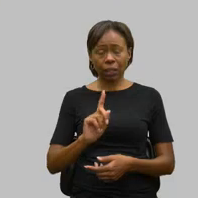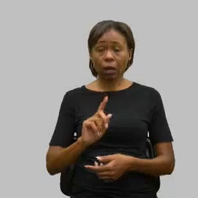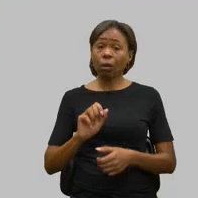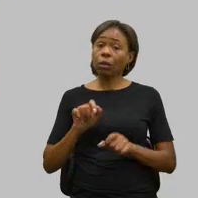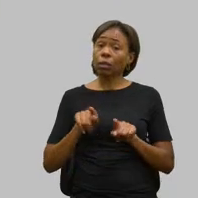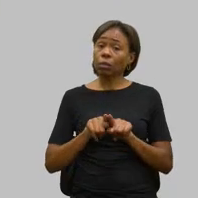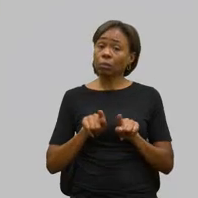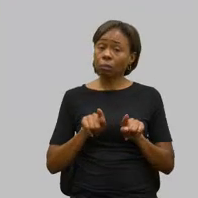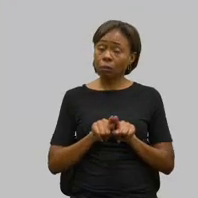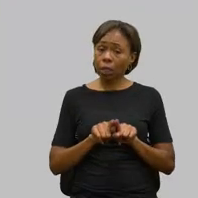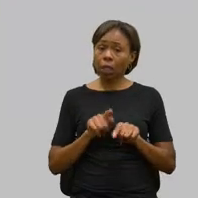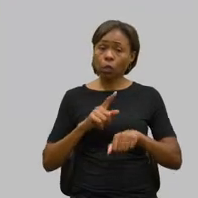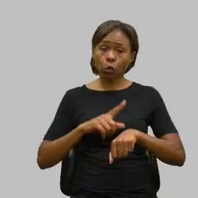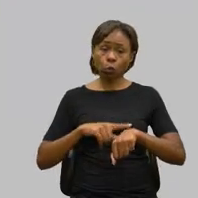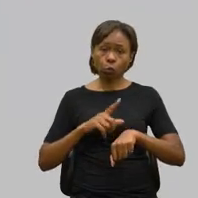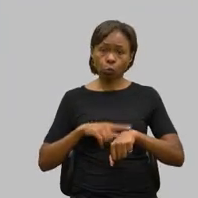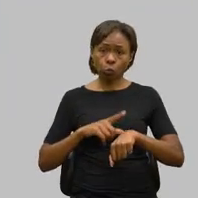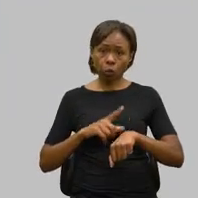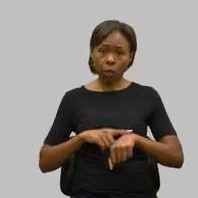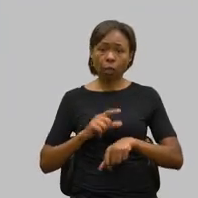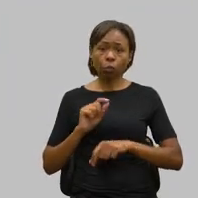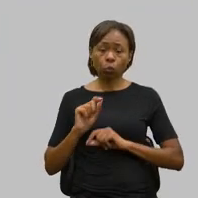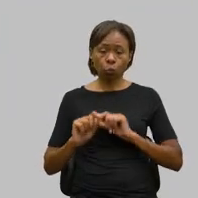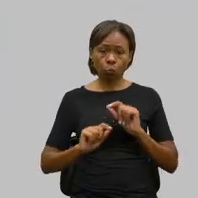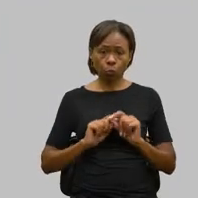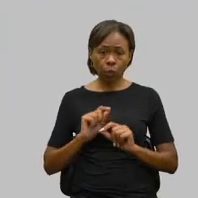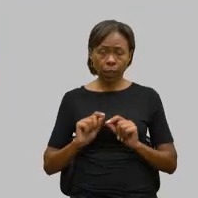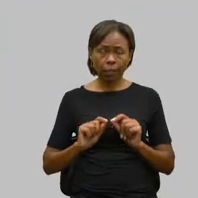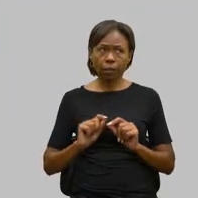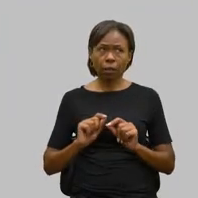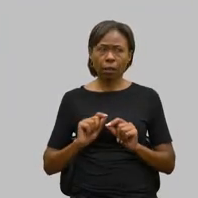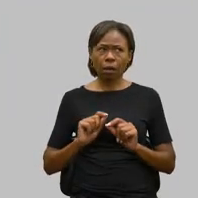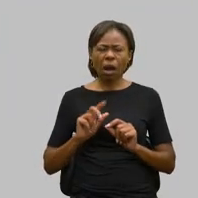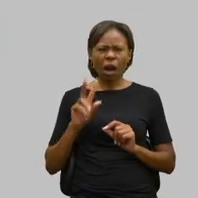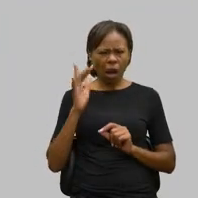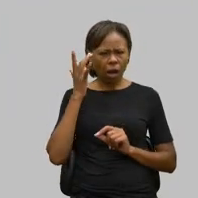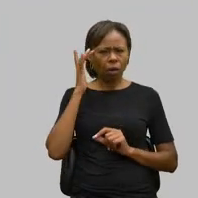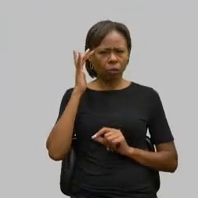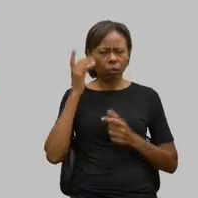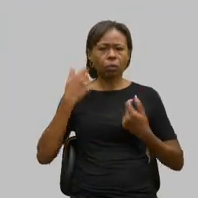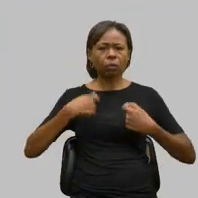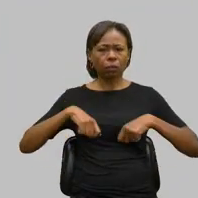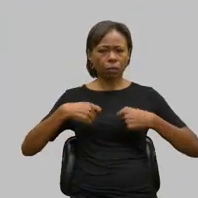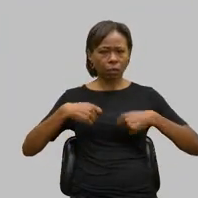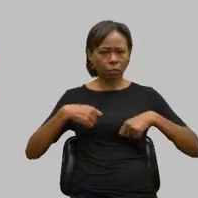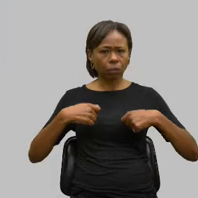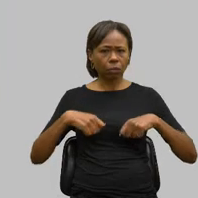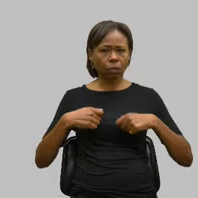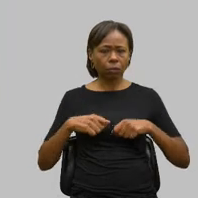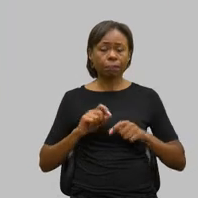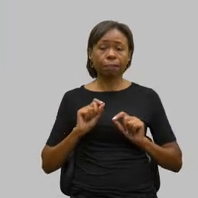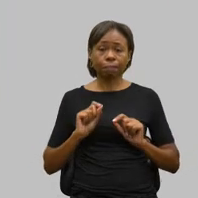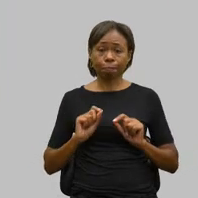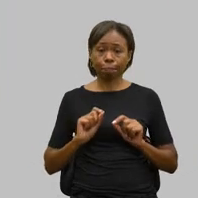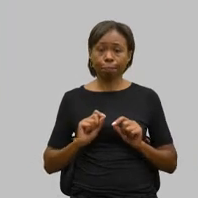questão do seu tempo, vai, eu acho que vai precisar é o seguinte,